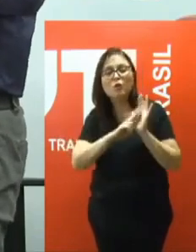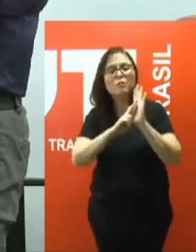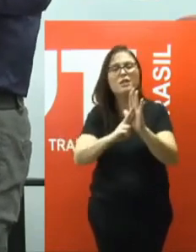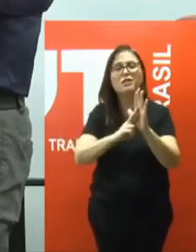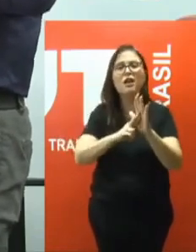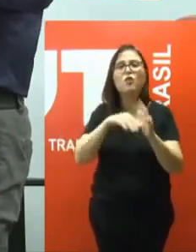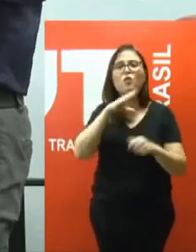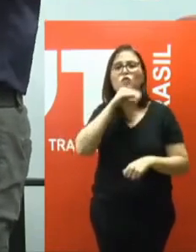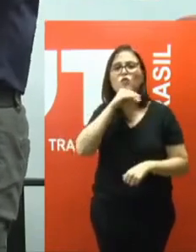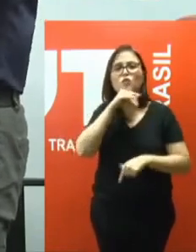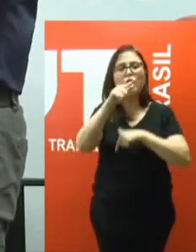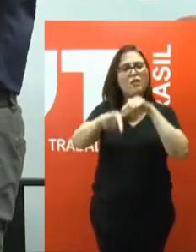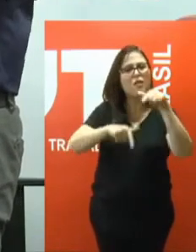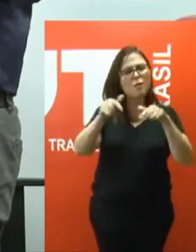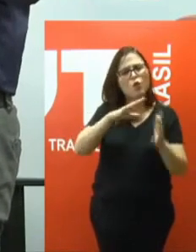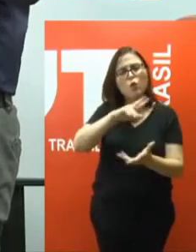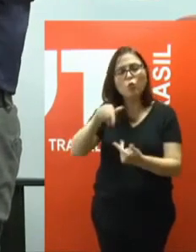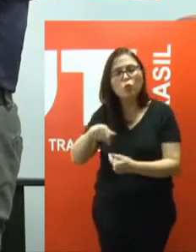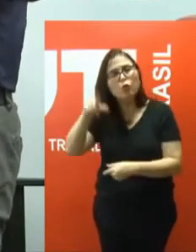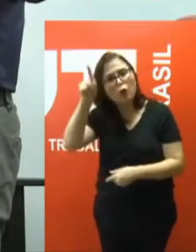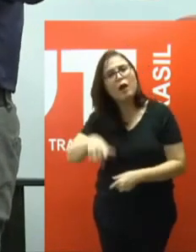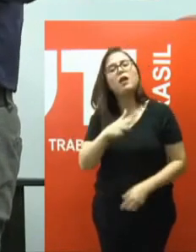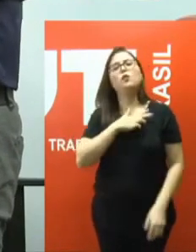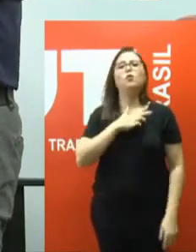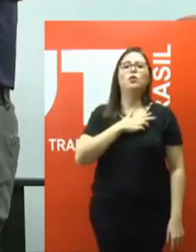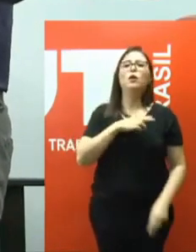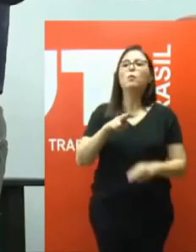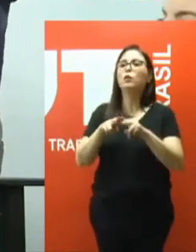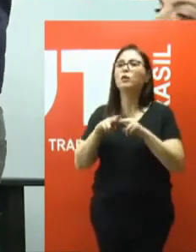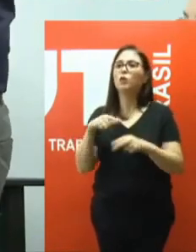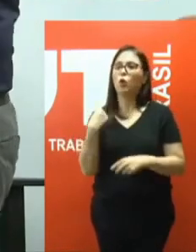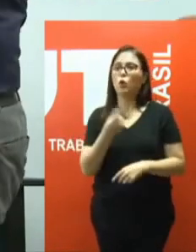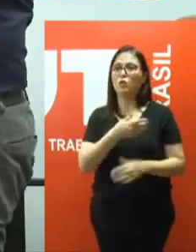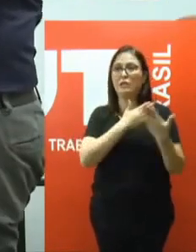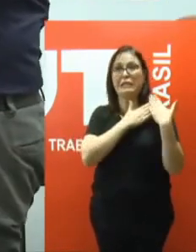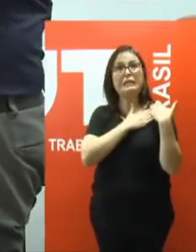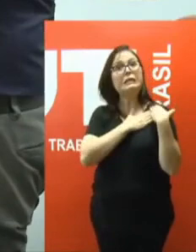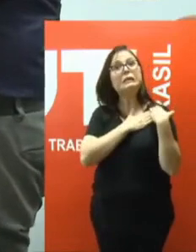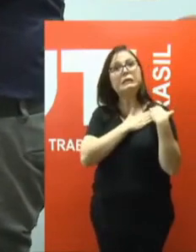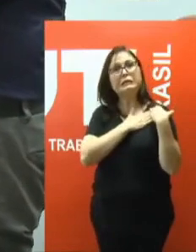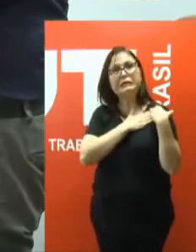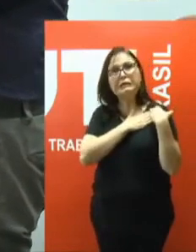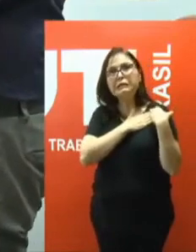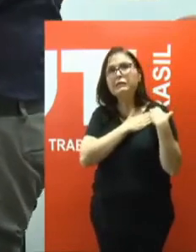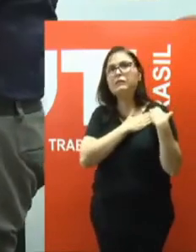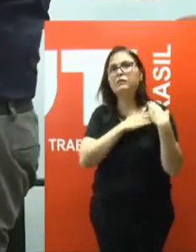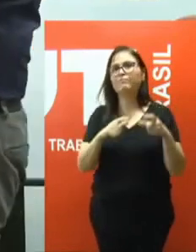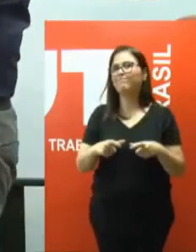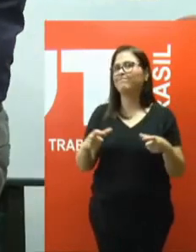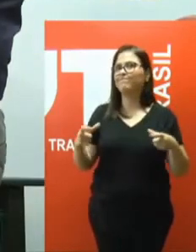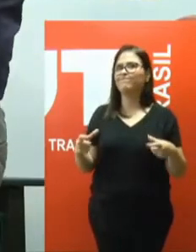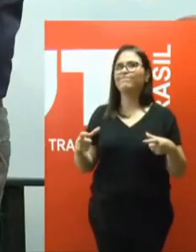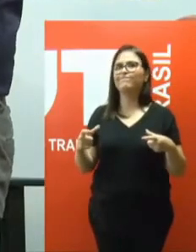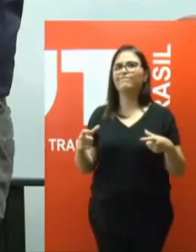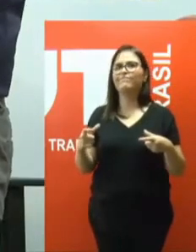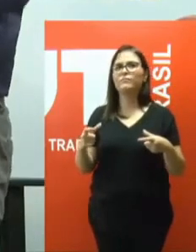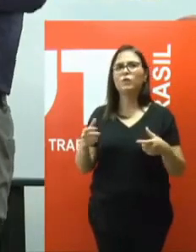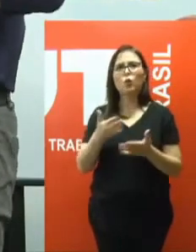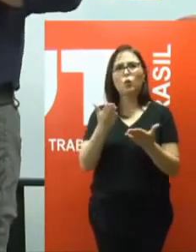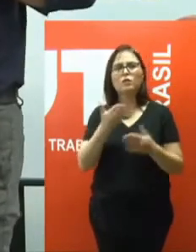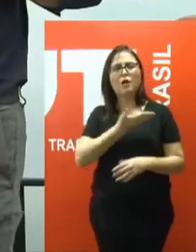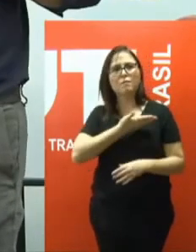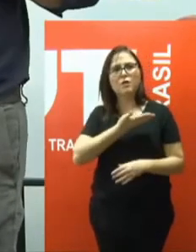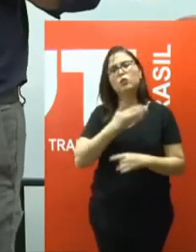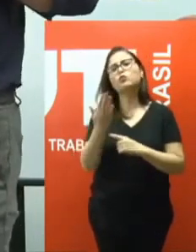classe trabalhadora no mundo. Portanto, a responsabilidade nossa é muito grande, né? Porque os companheiros lá vão nos ajudar, né? Mas a eleição vai ser decidida aqui. E